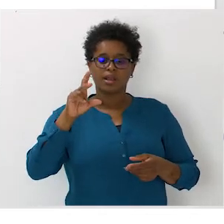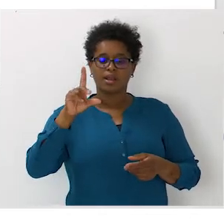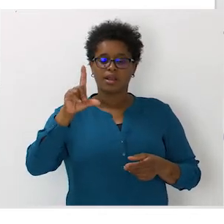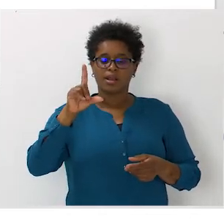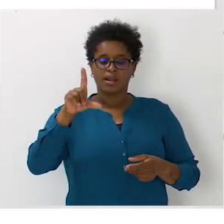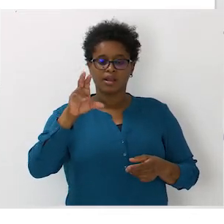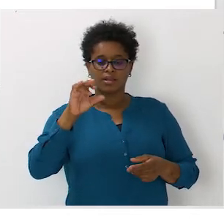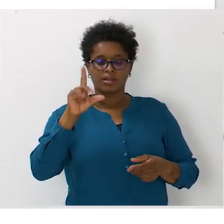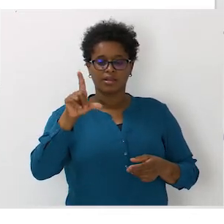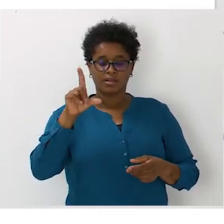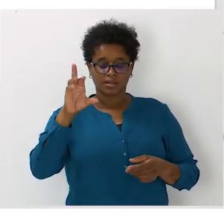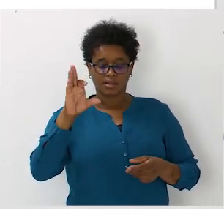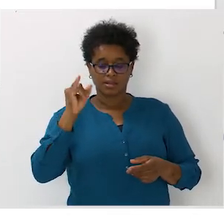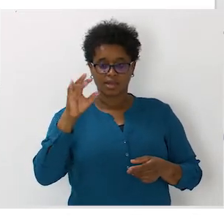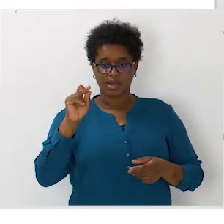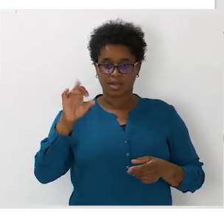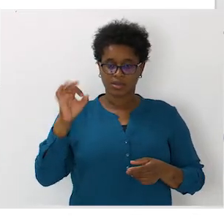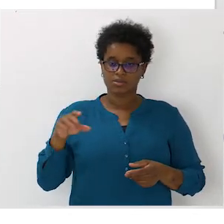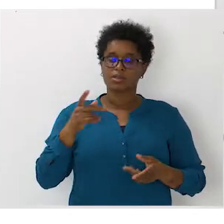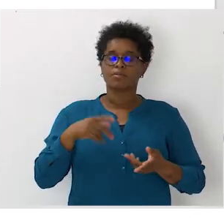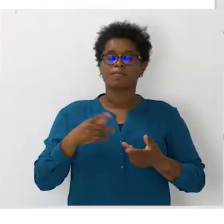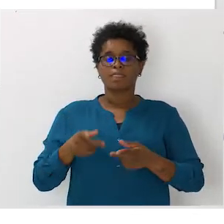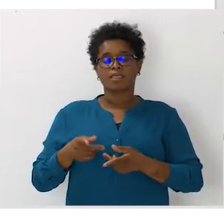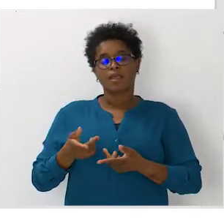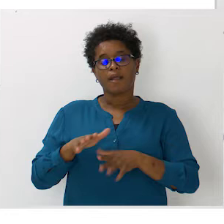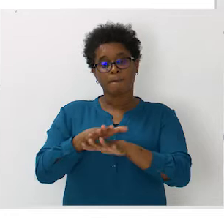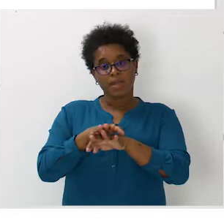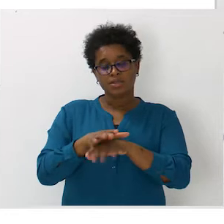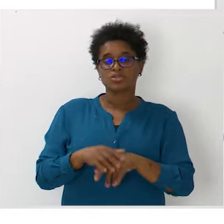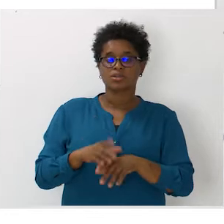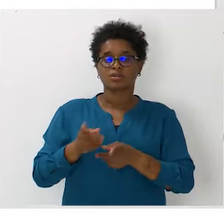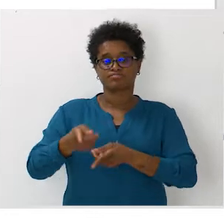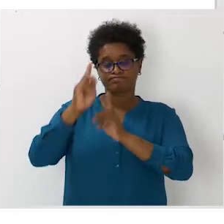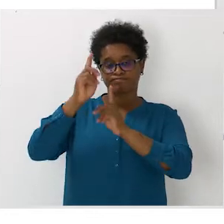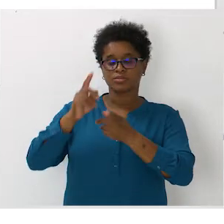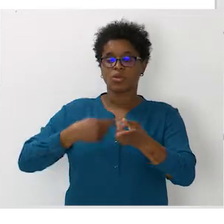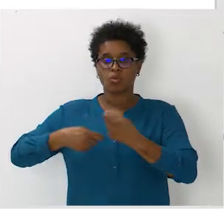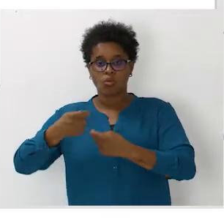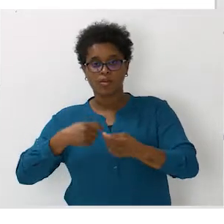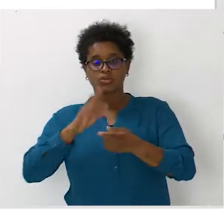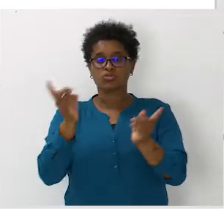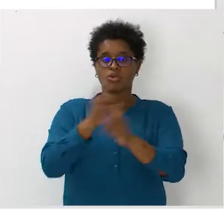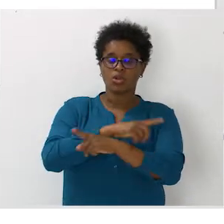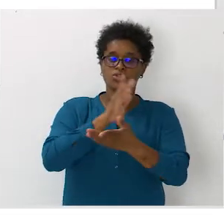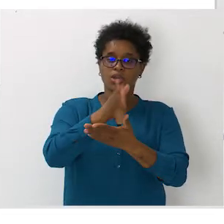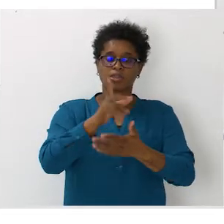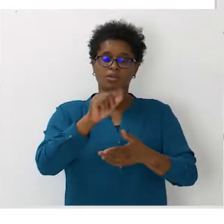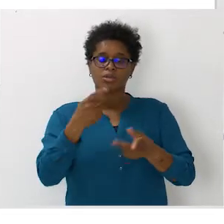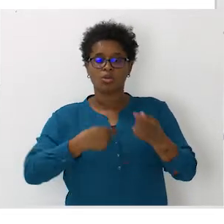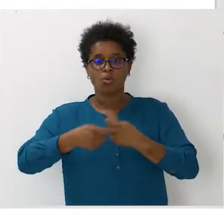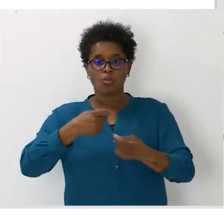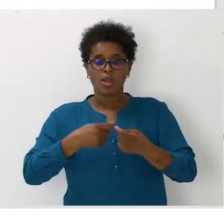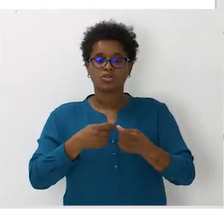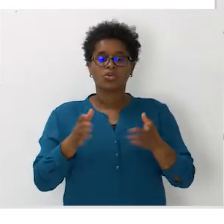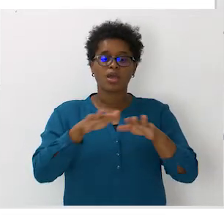rio, né? A caça, comércio, trocas diretas, e também temos comércio